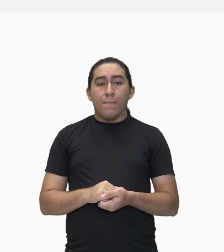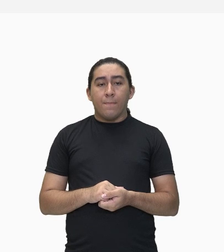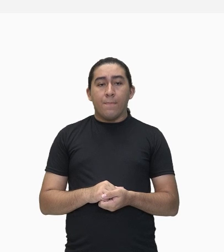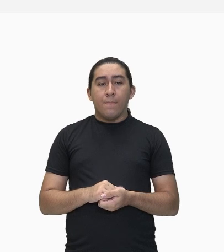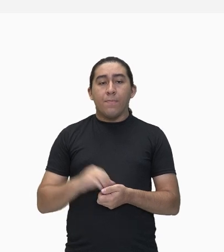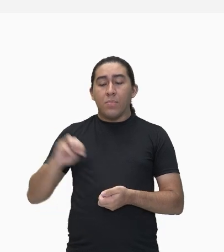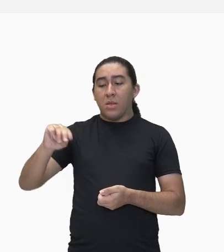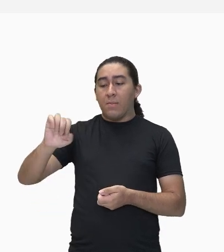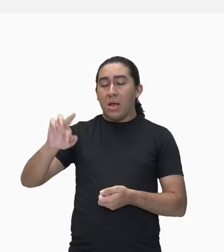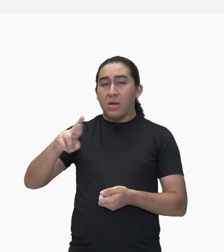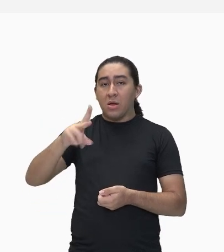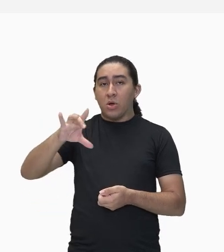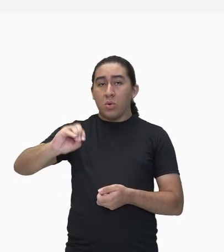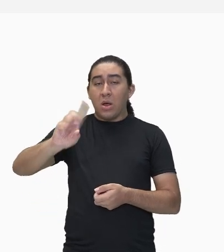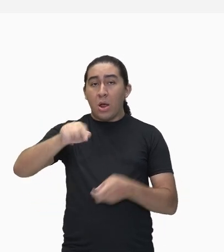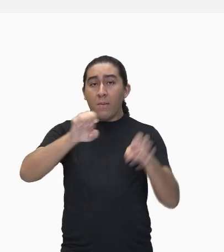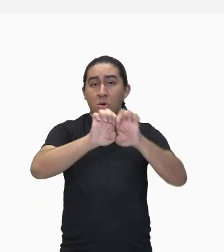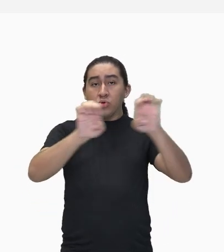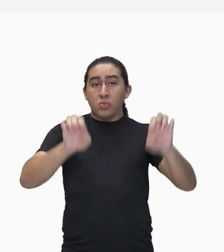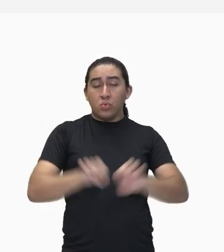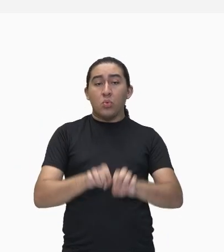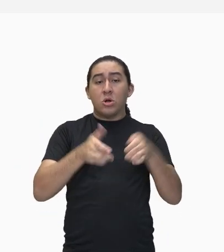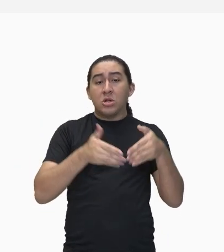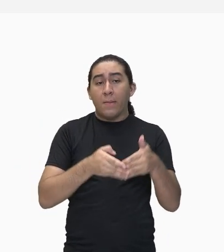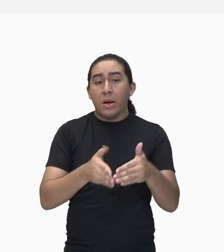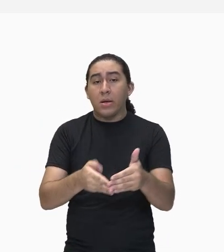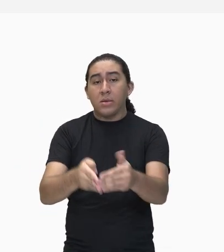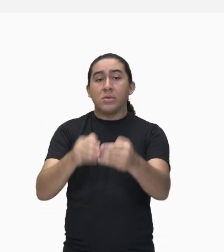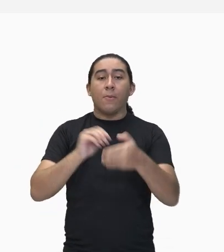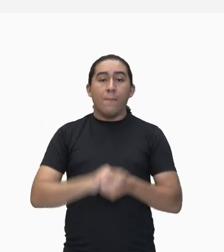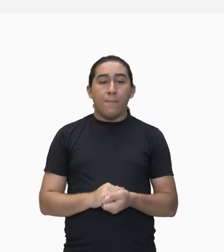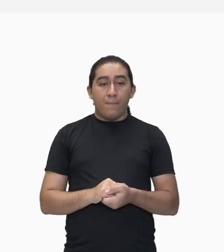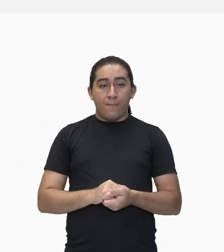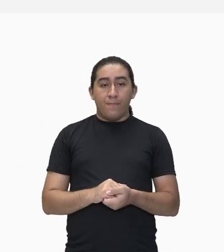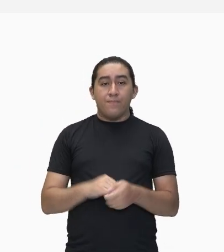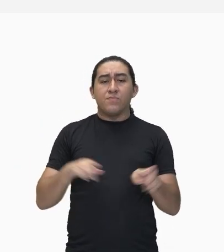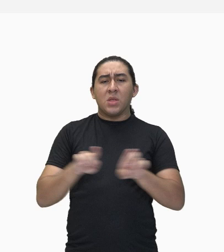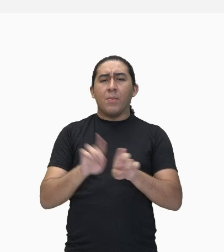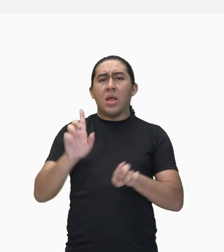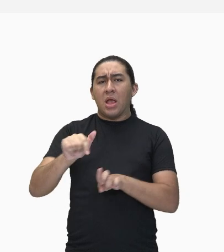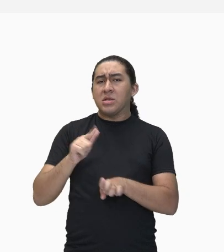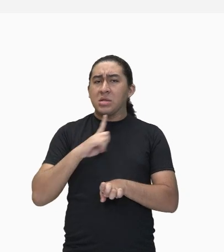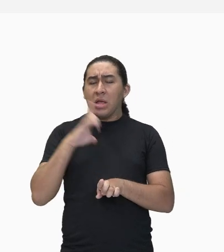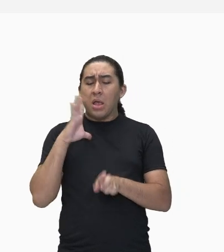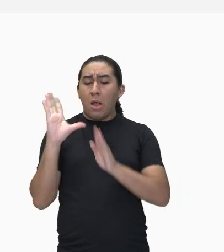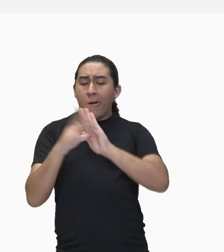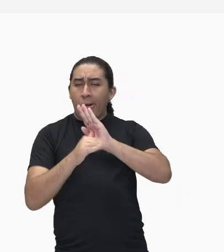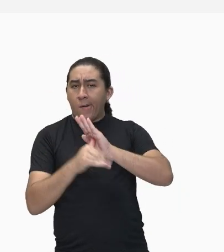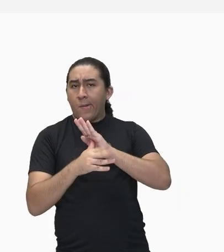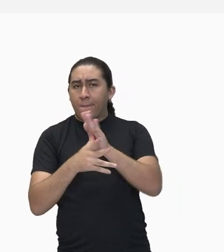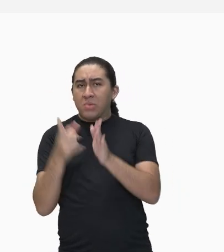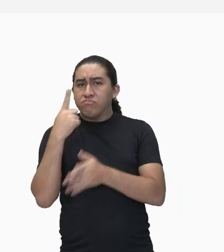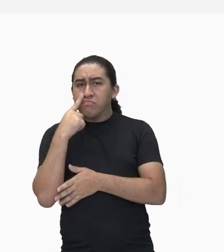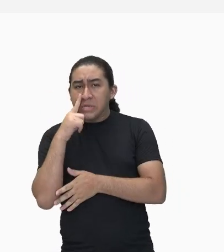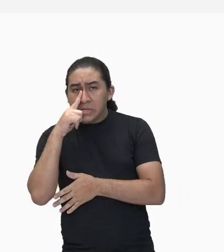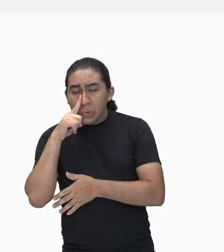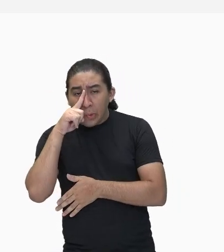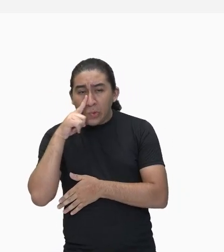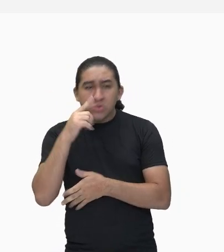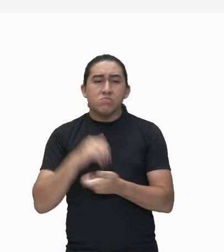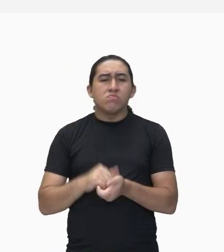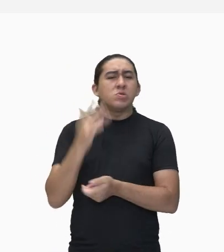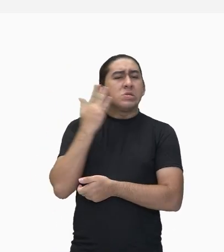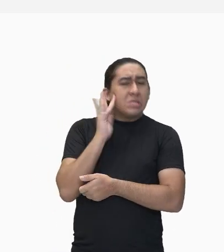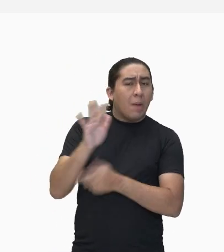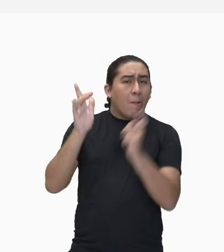marinho arcabouço. Nossas terras demanda fareja, esse monstro que vem cá buscar? Não sabeis o que